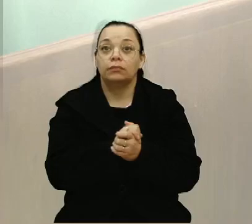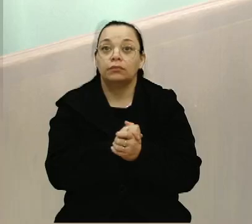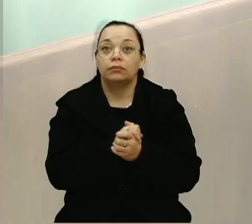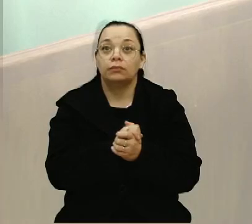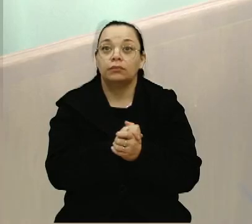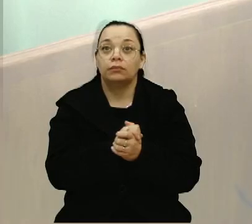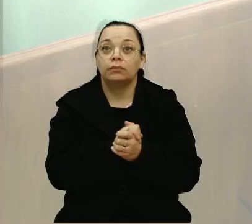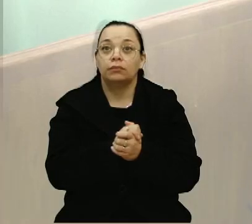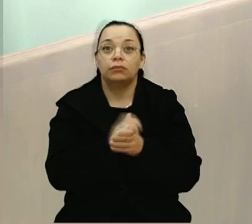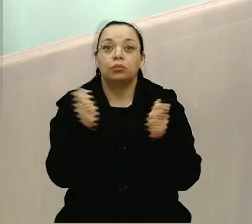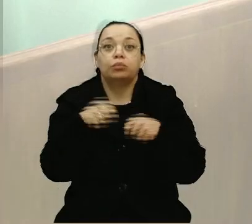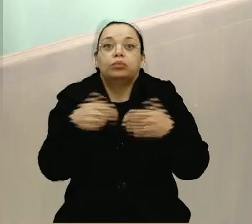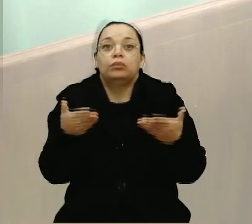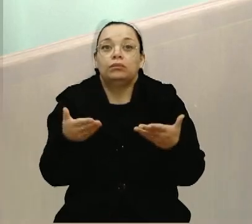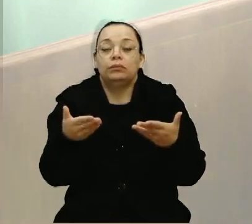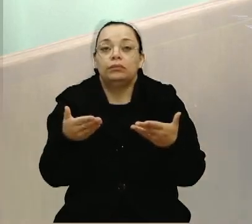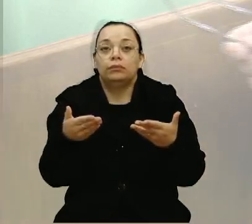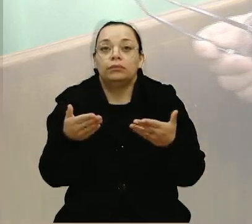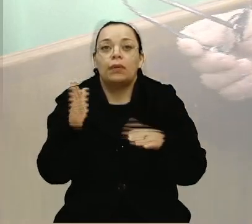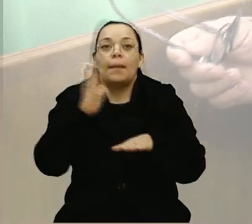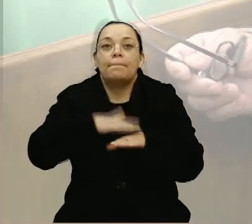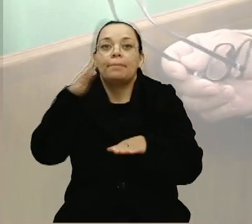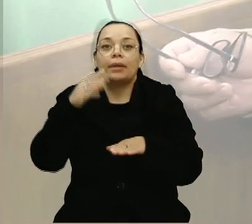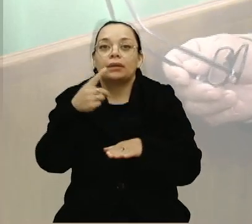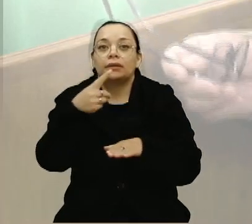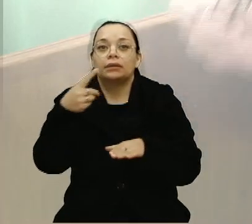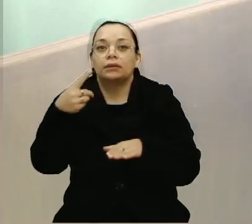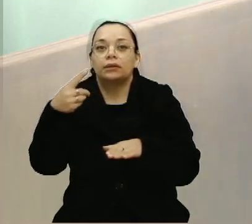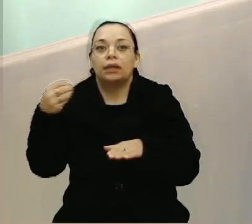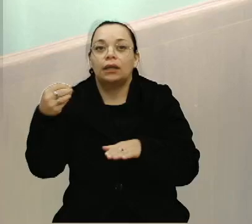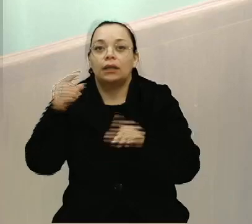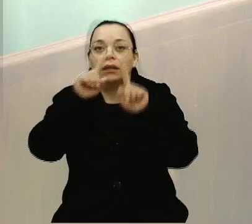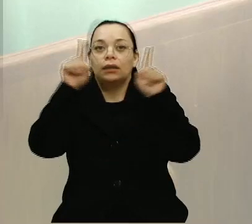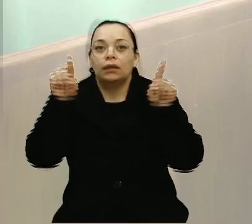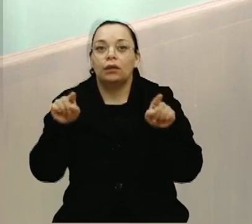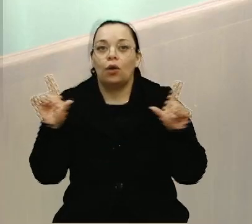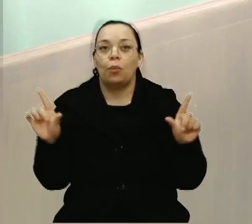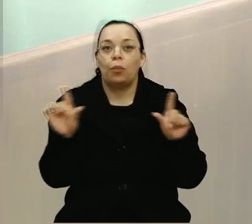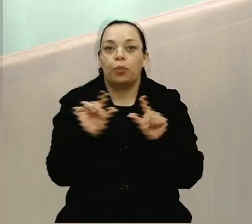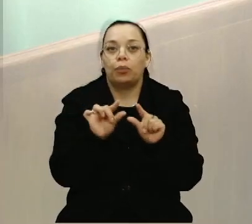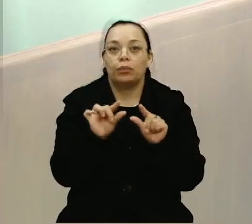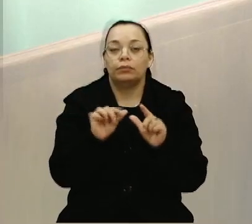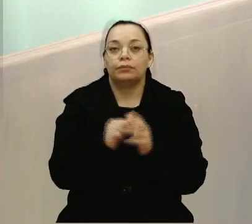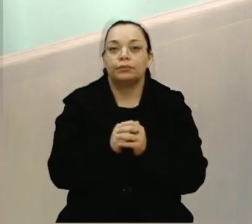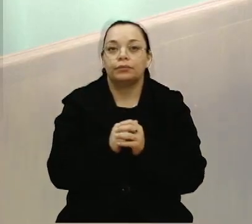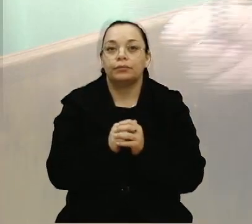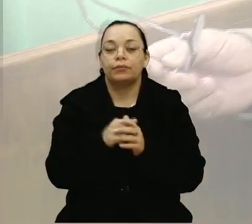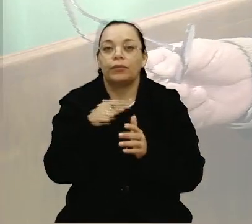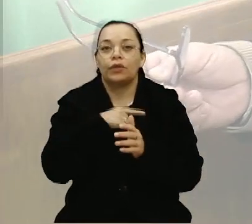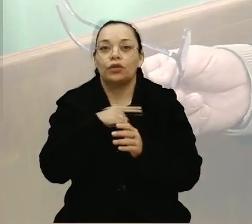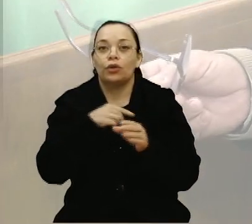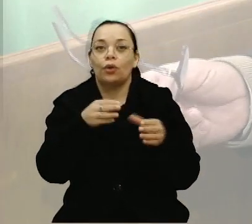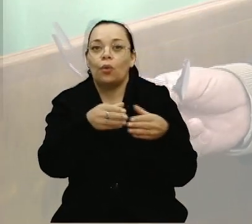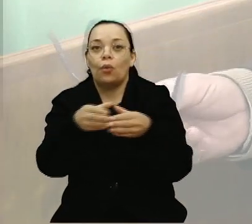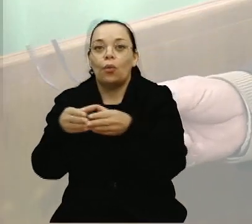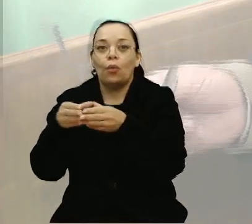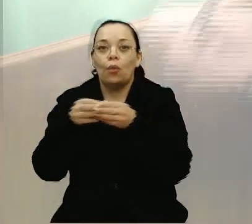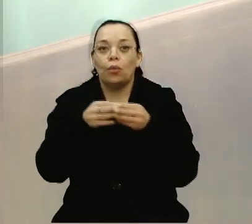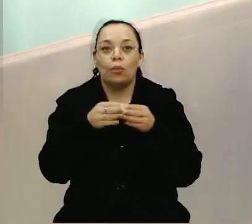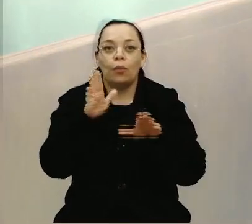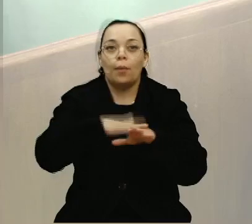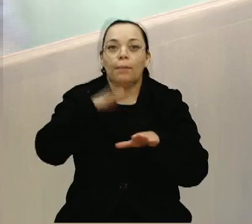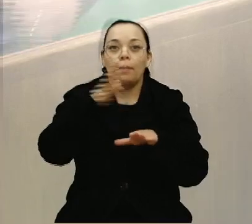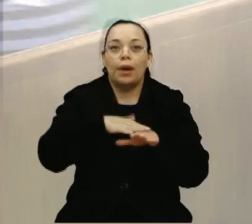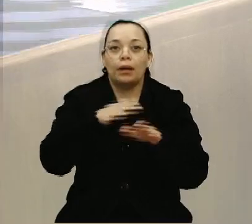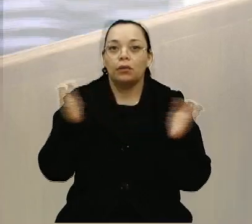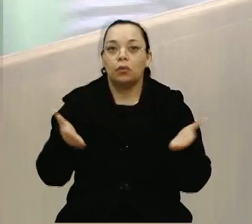Não é possível. Nós tínhamos mais de 100 servidores, diminuiu. Nós tínhamos equipes na época muito mais que hoje